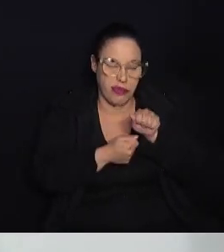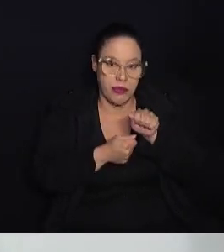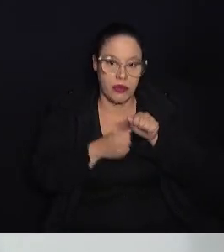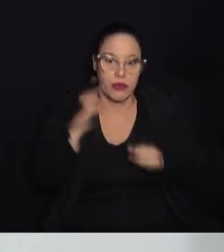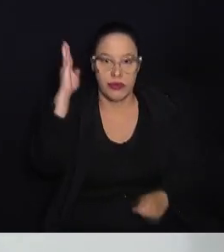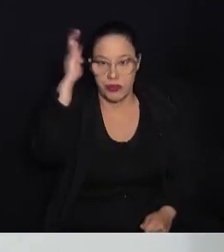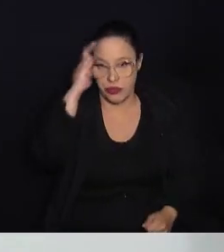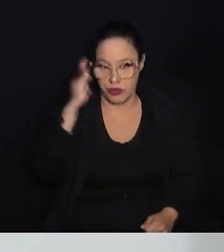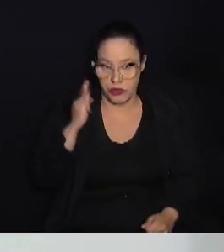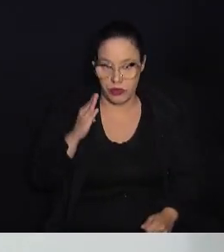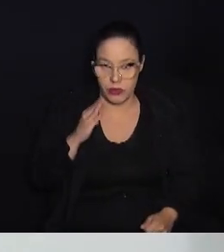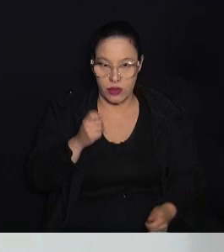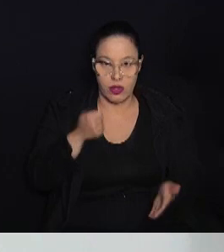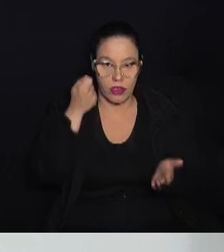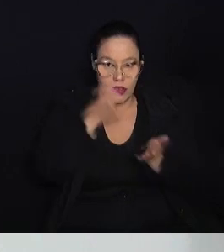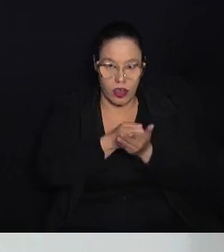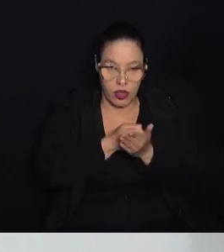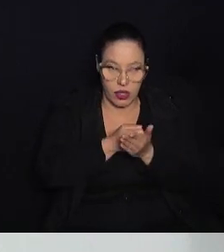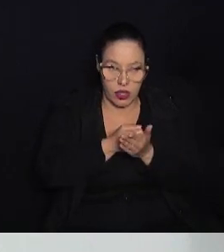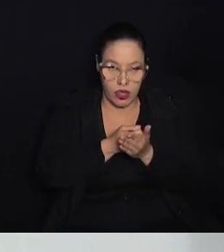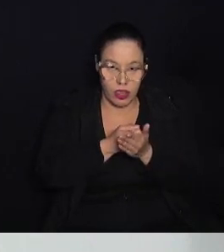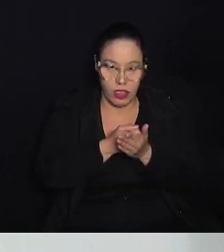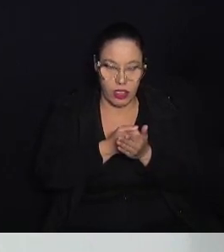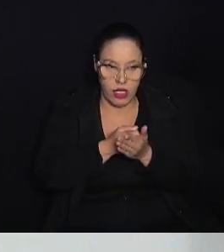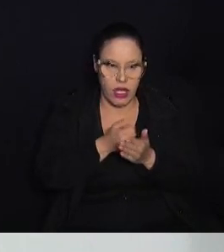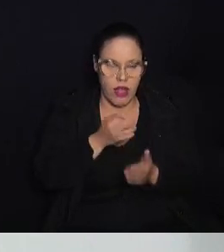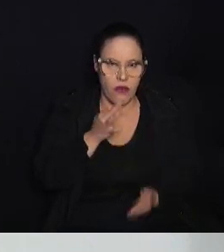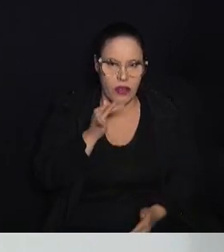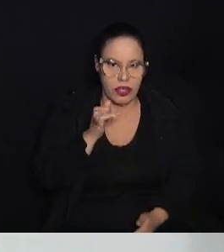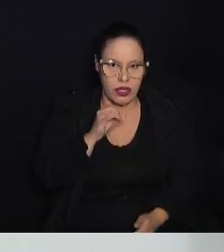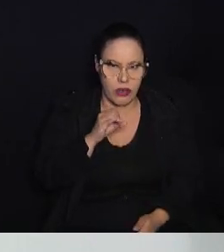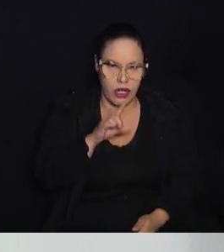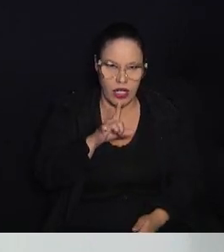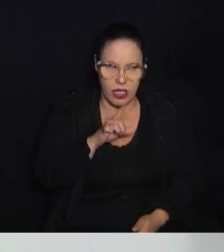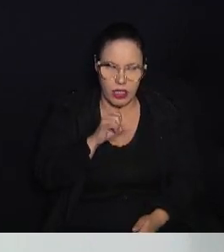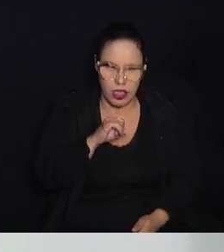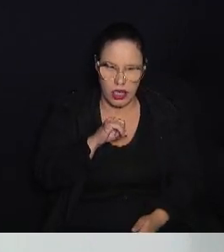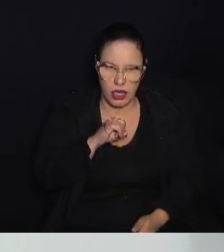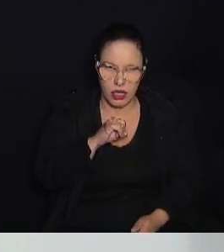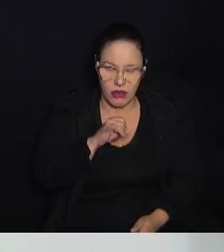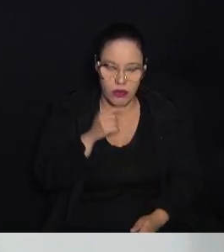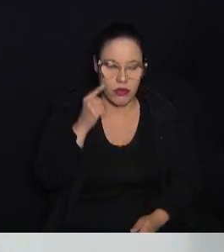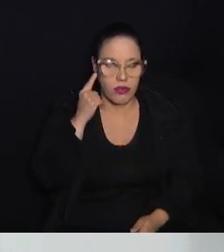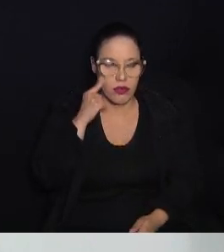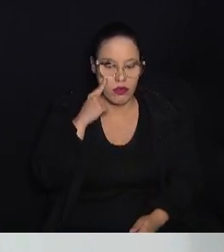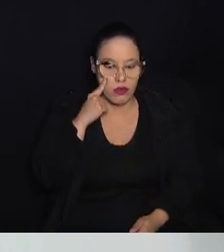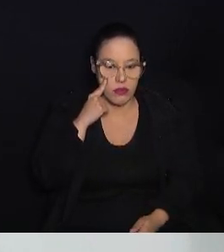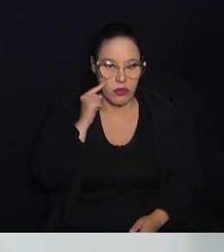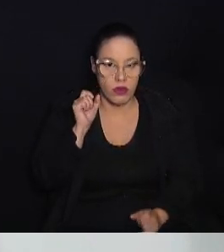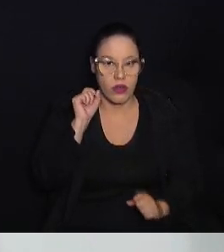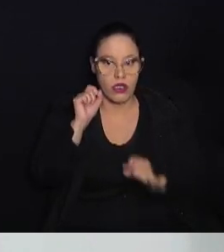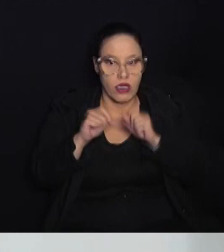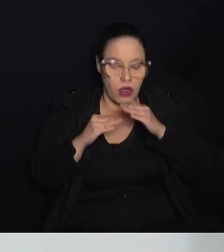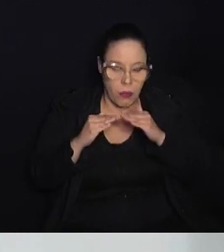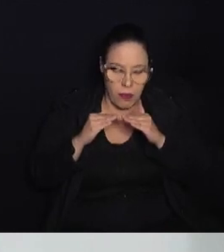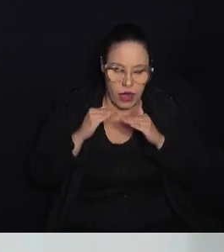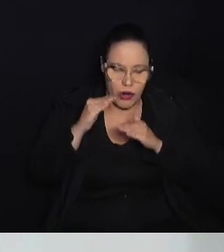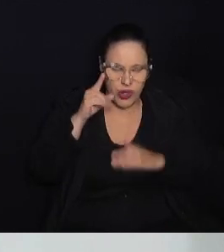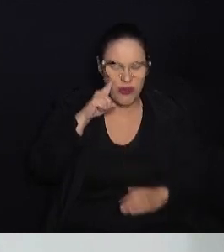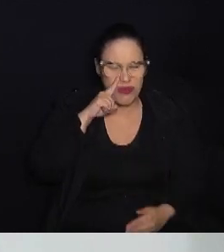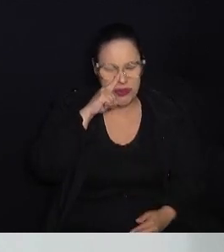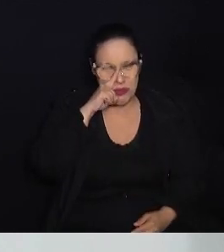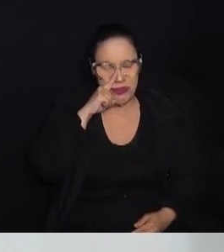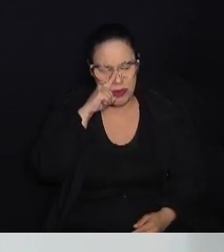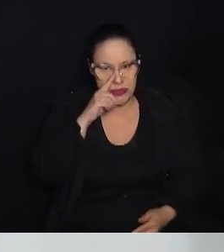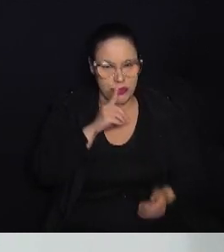mundo. No Brasil, o que é validado é o FIND-RISC. Esse questionário, ele ajuda a gente a identificar quem tem maior risco